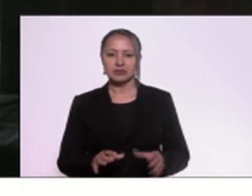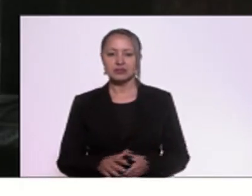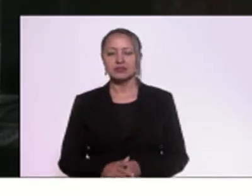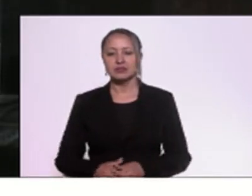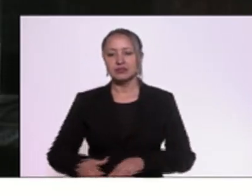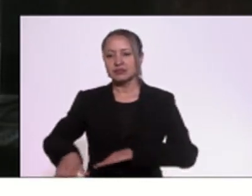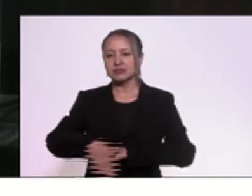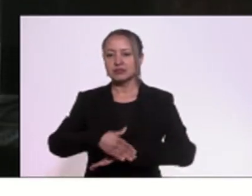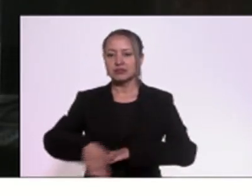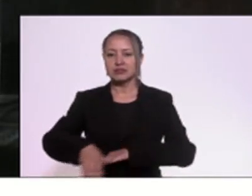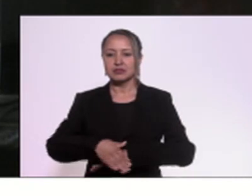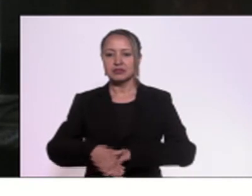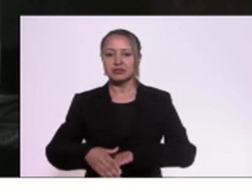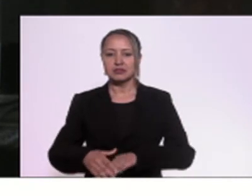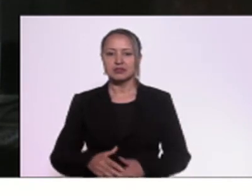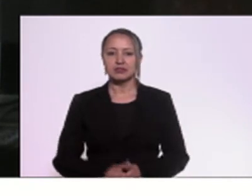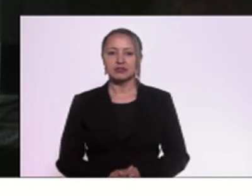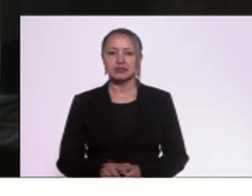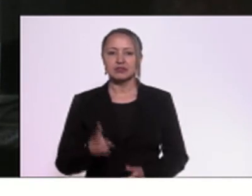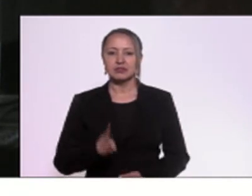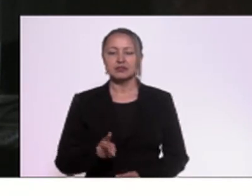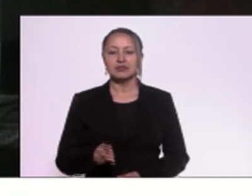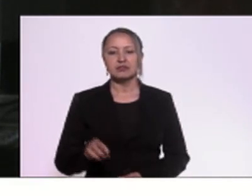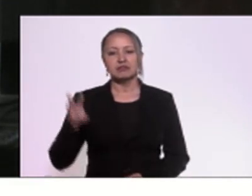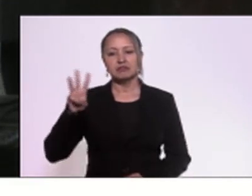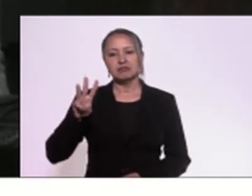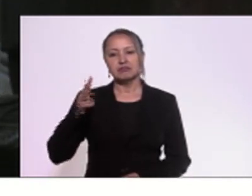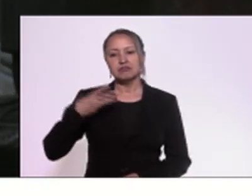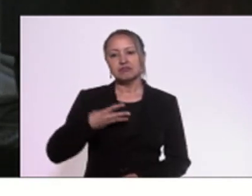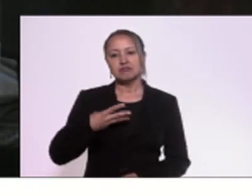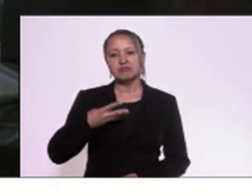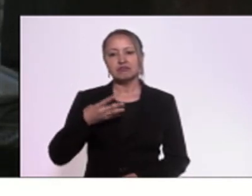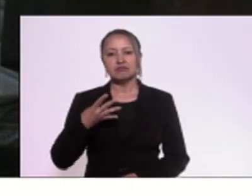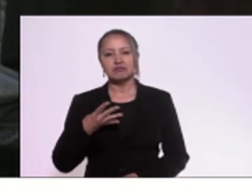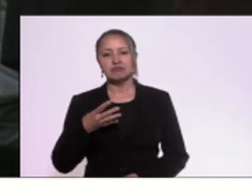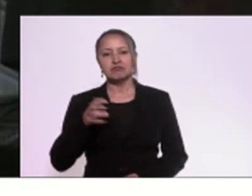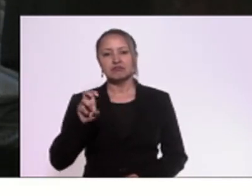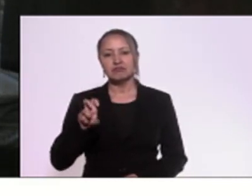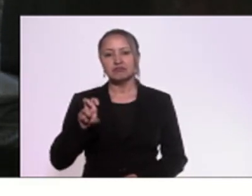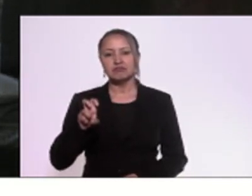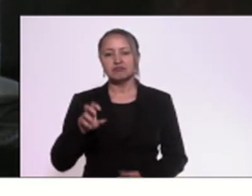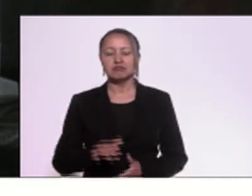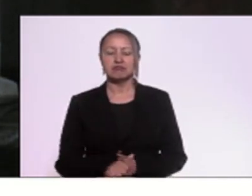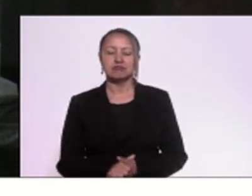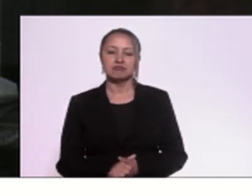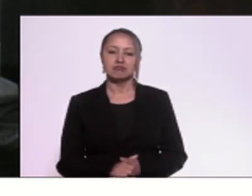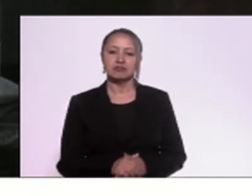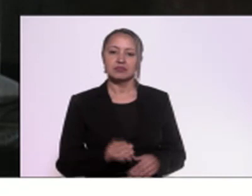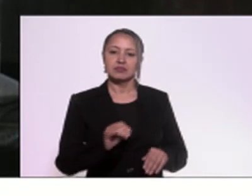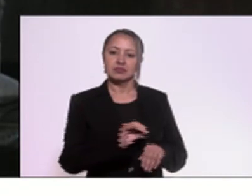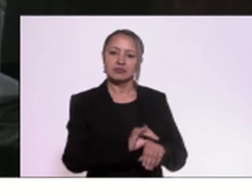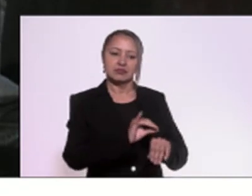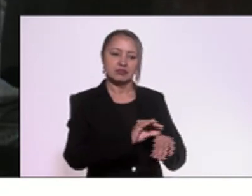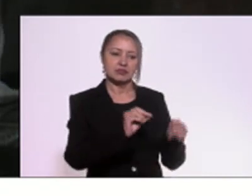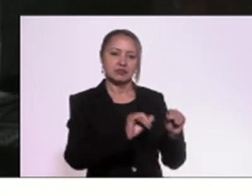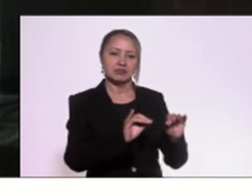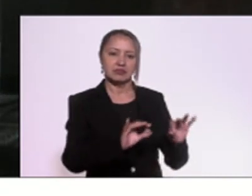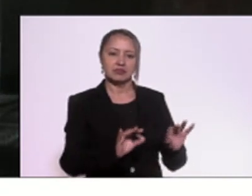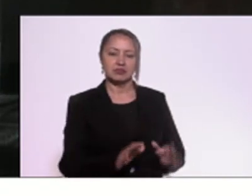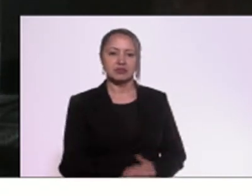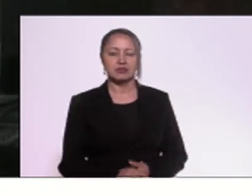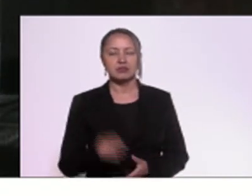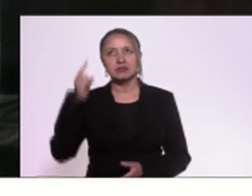nessa minha gestão agora, que se iniciou, nós possamos fazer muito mais projetos e estarmos juntos